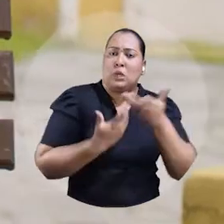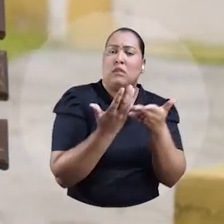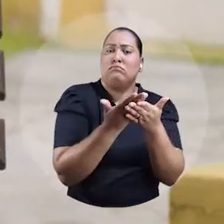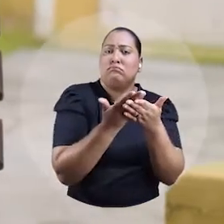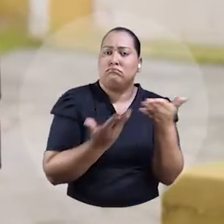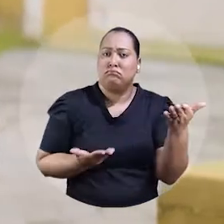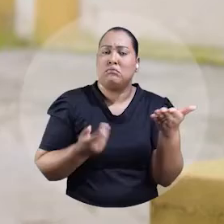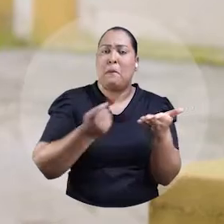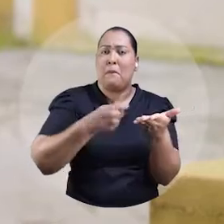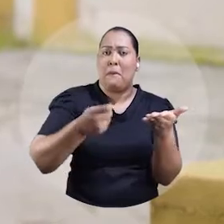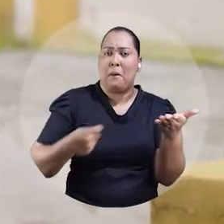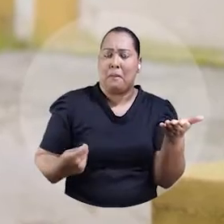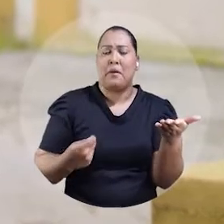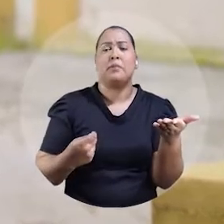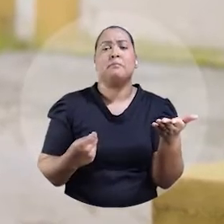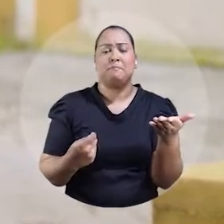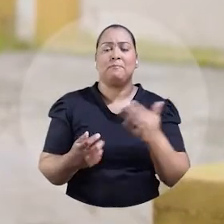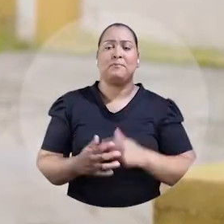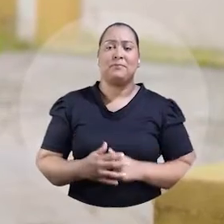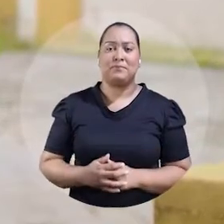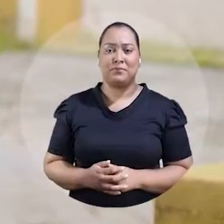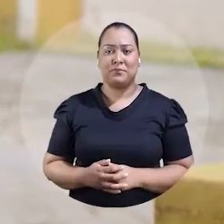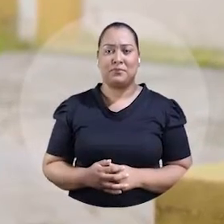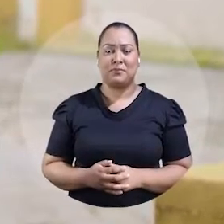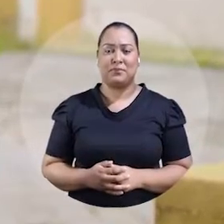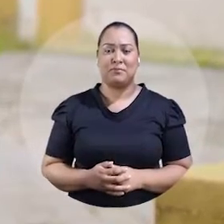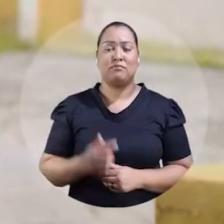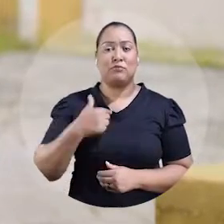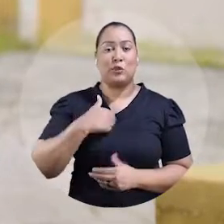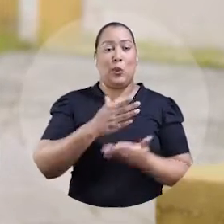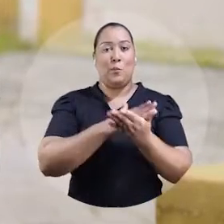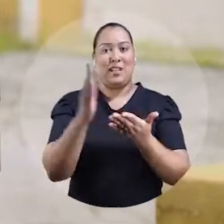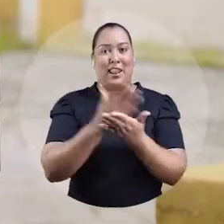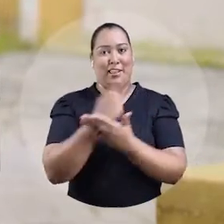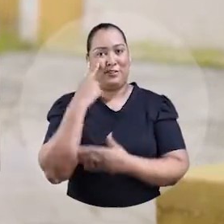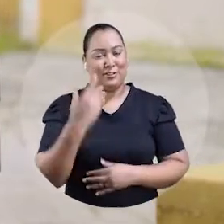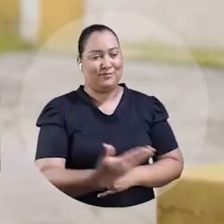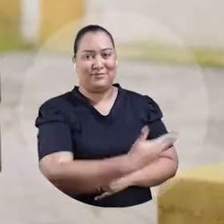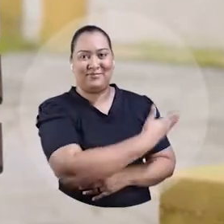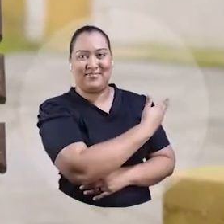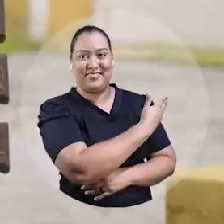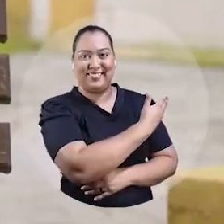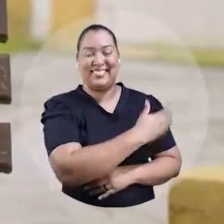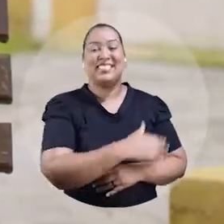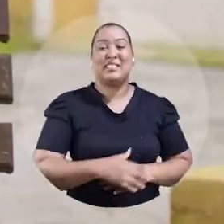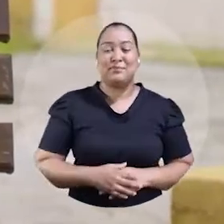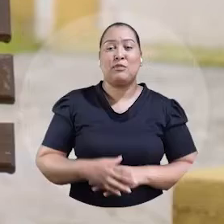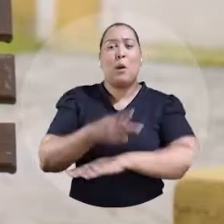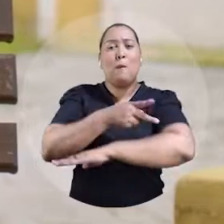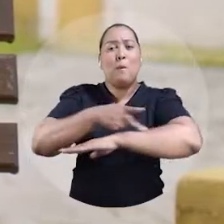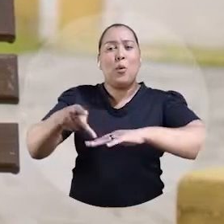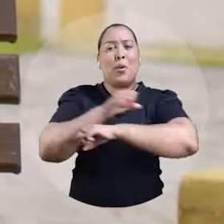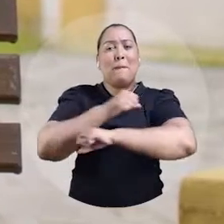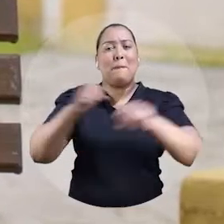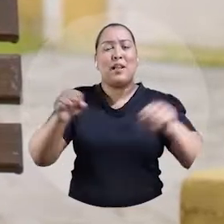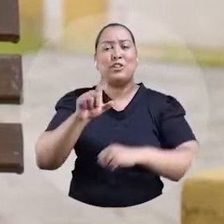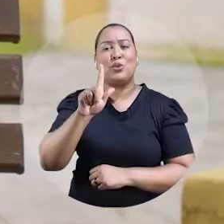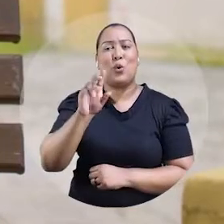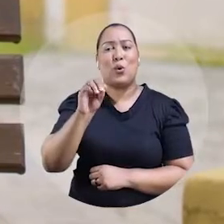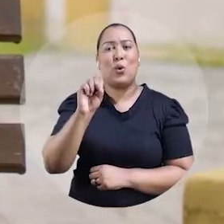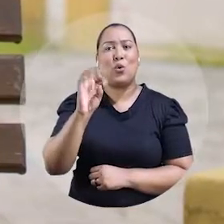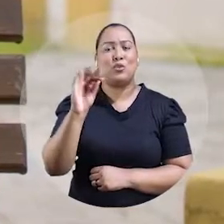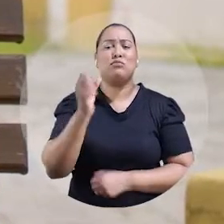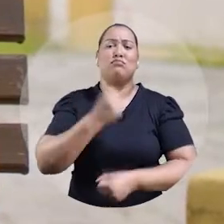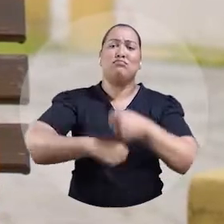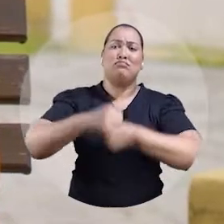Eu comecei com esse livro, o Por Imenso Gosto, né, que é a minha primeira